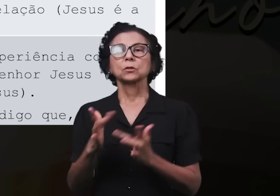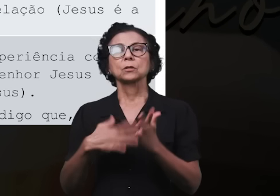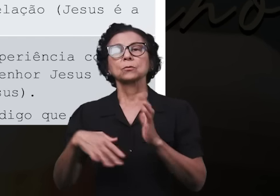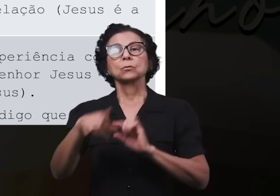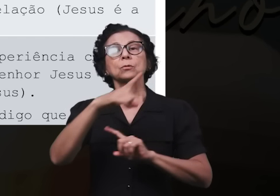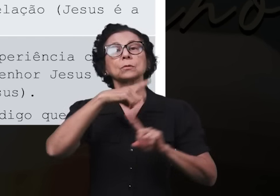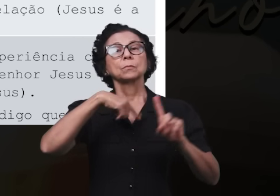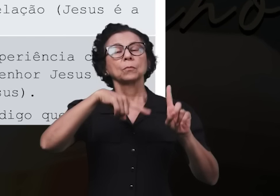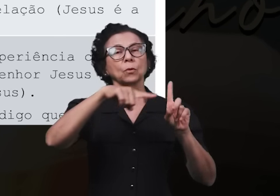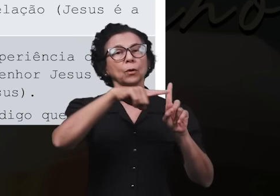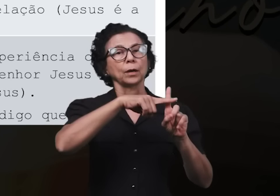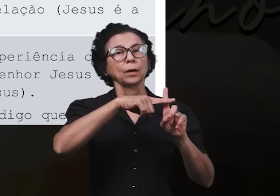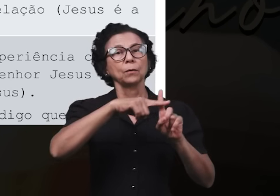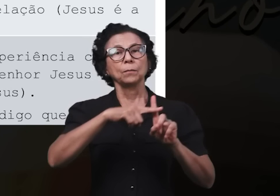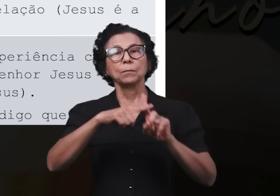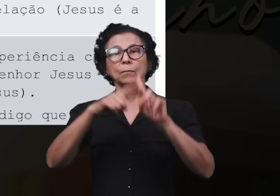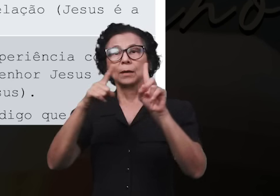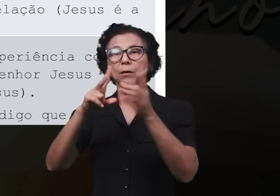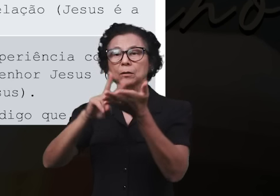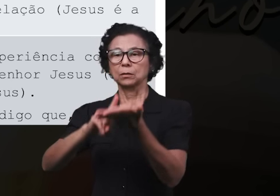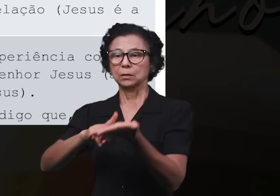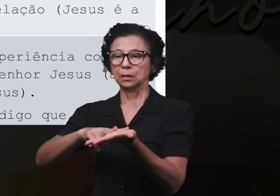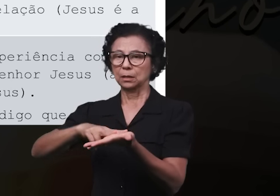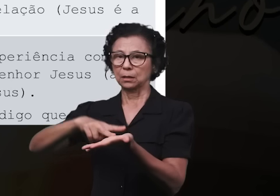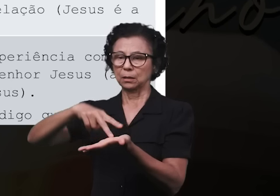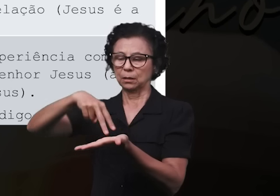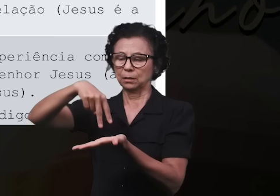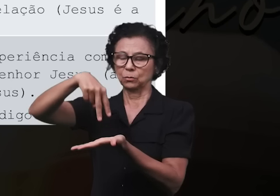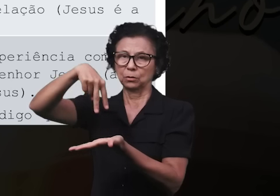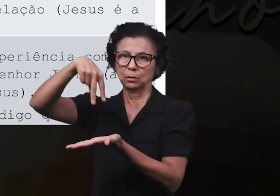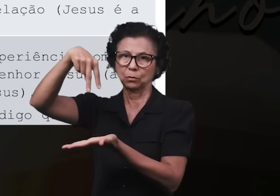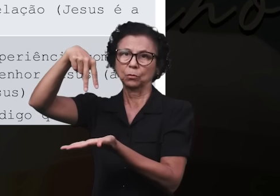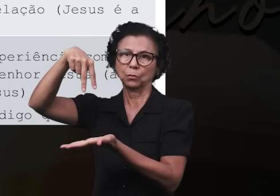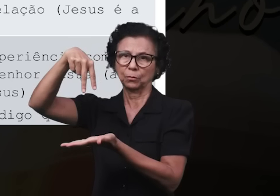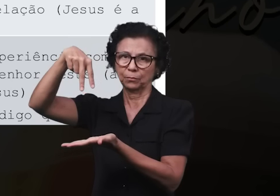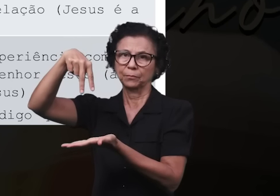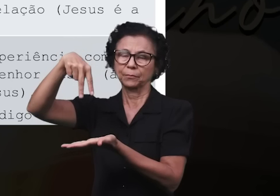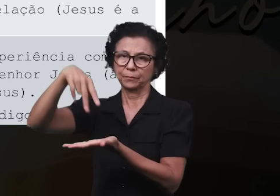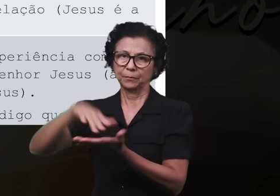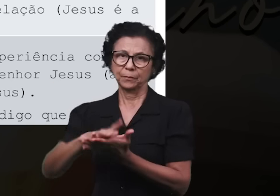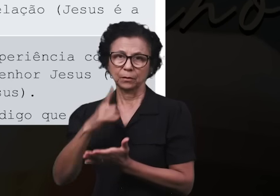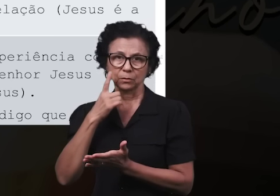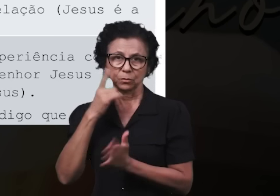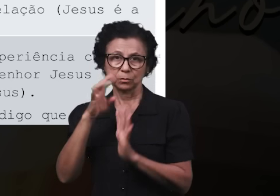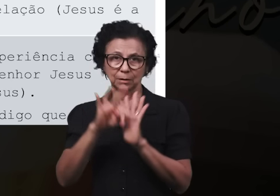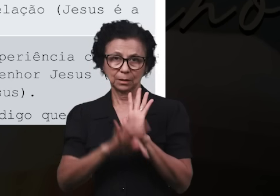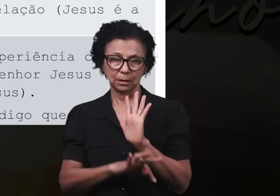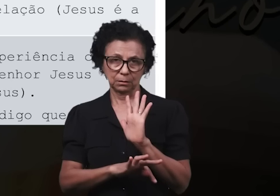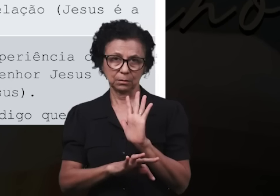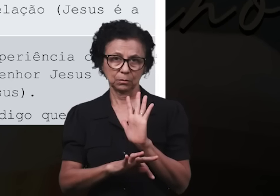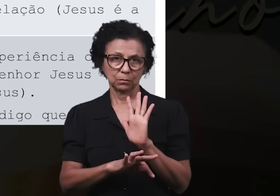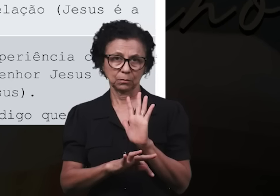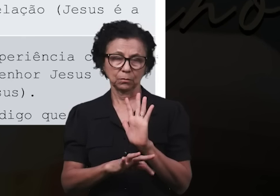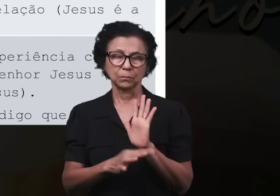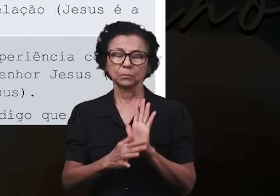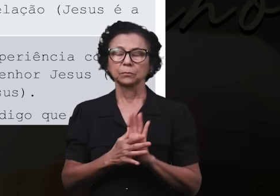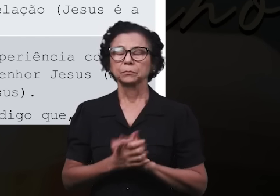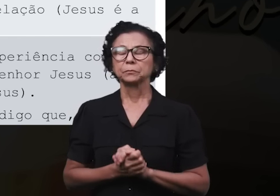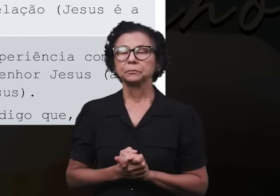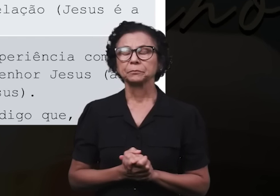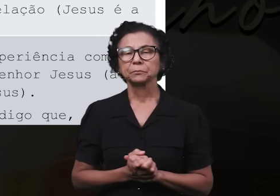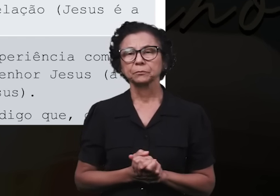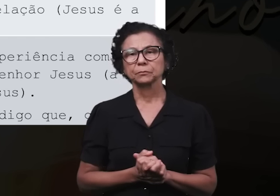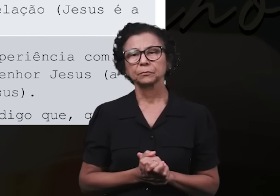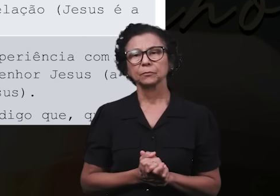A morte e a ressurreição do Senhor Jesus. Então veja só, o texto que nós lemos lá no início,